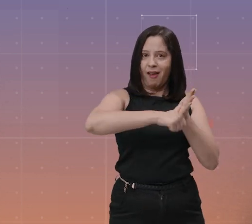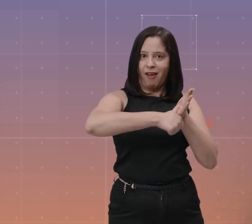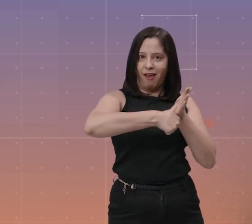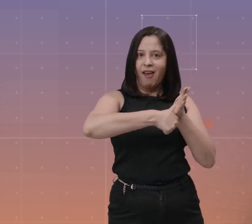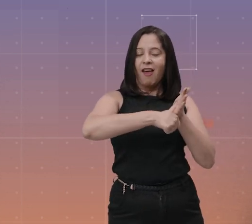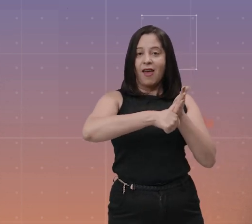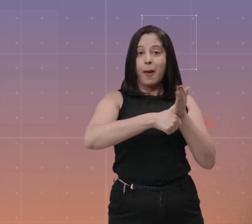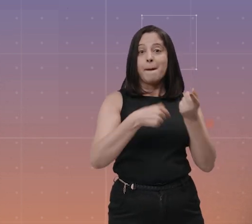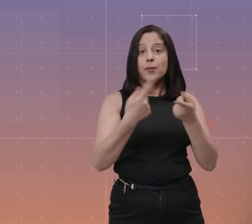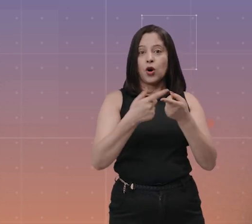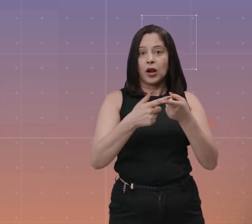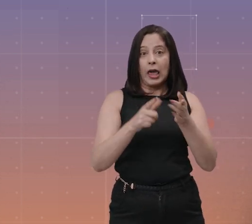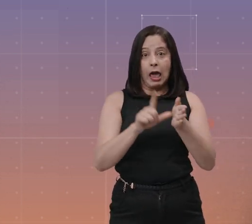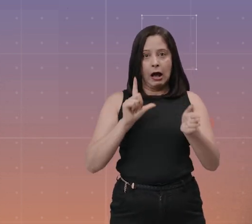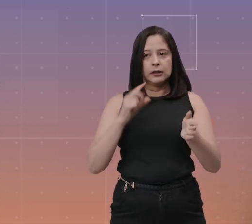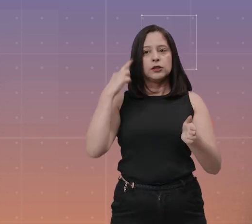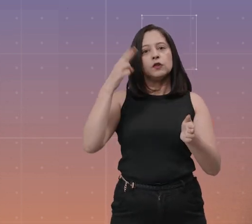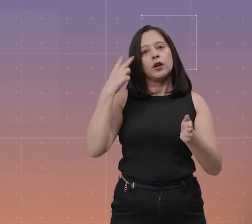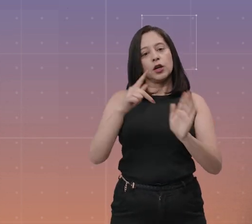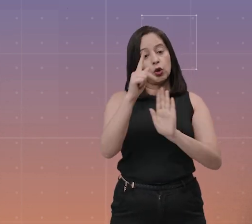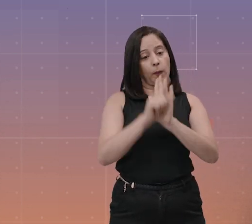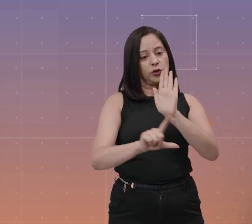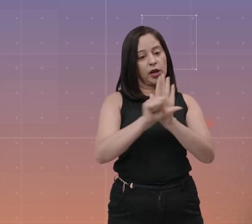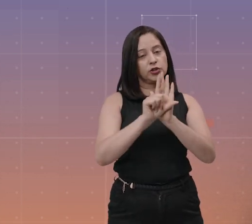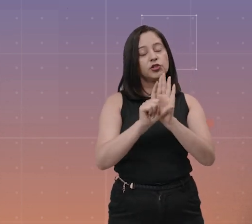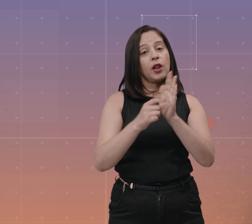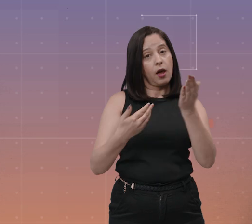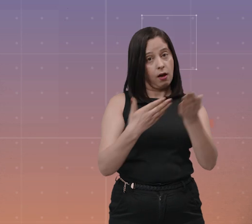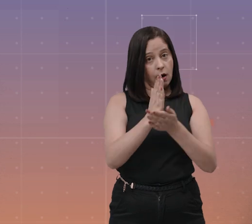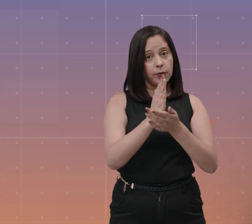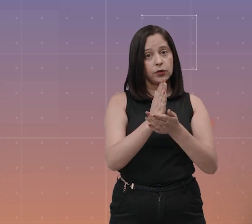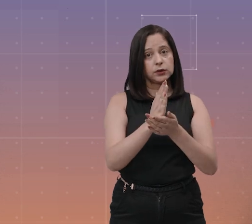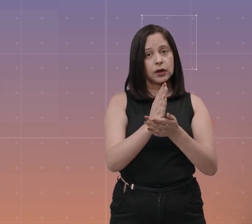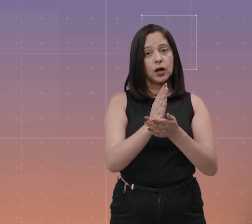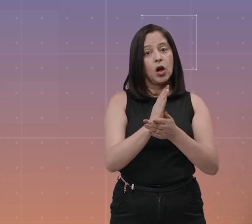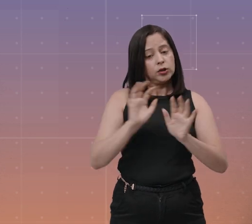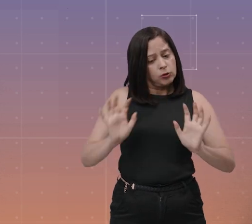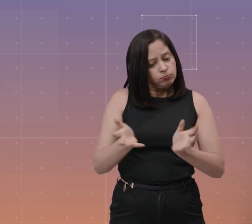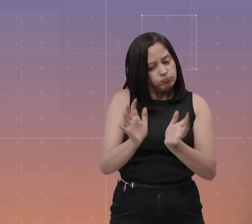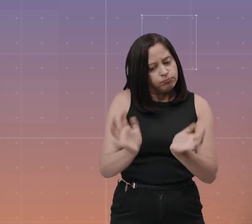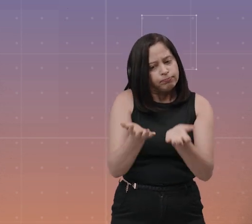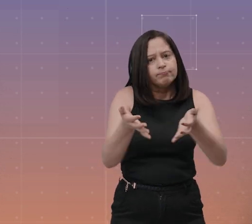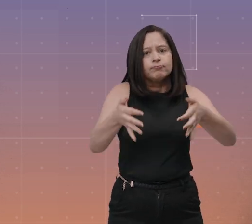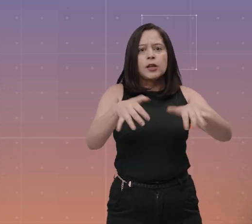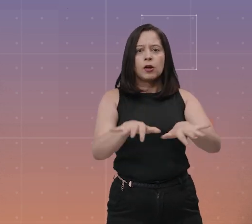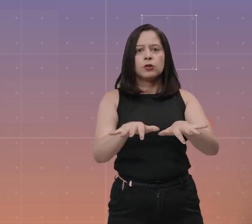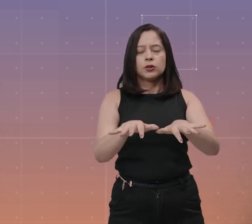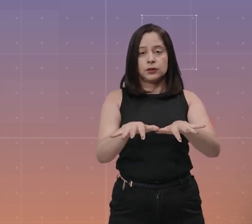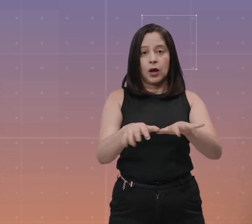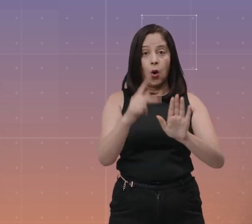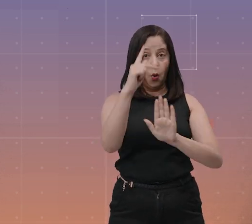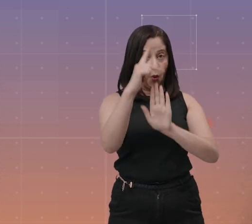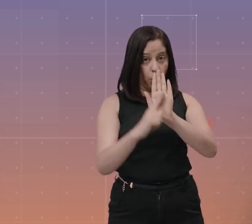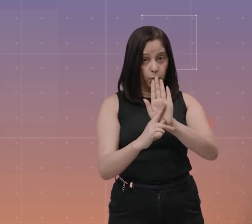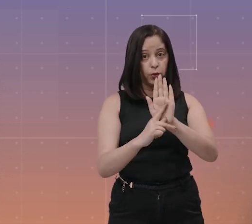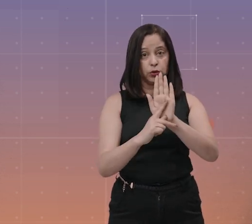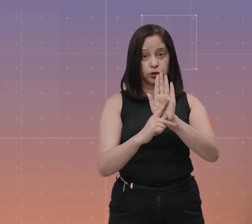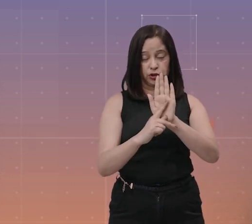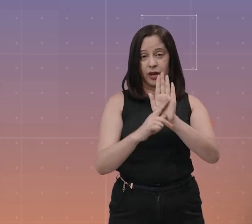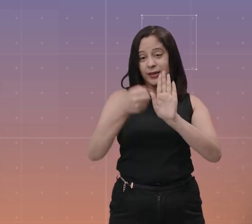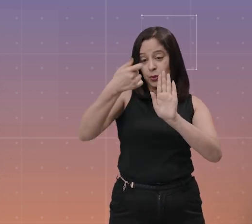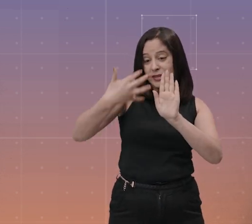a partir de um projeto de lei aprovado pelos vereadores, reforçou esse papel fundamental no apoio à inclusão.